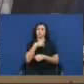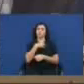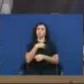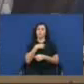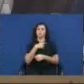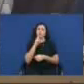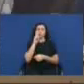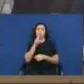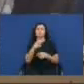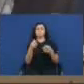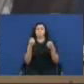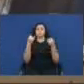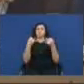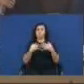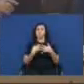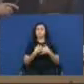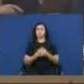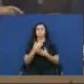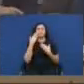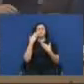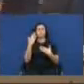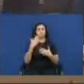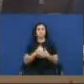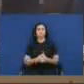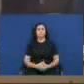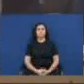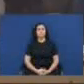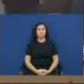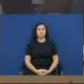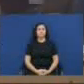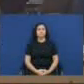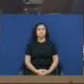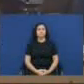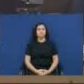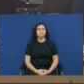foi isso aí que a gente recebeu a informação. Muito obrigado.